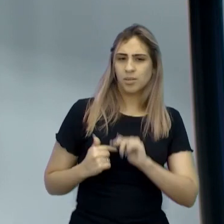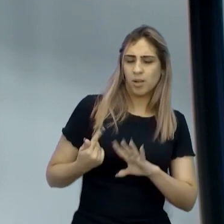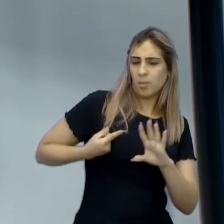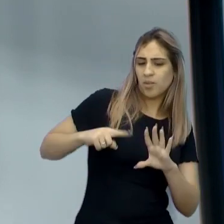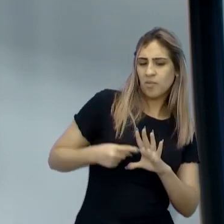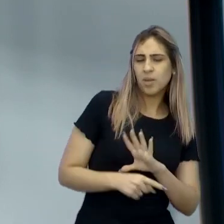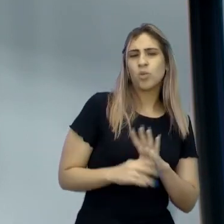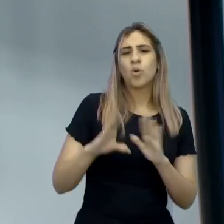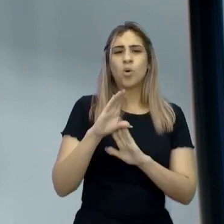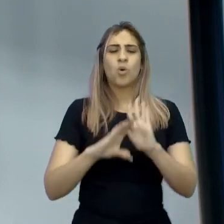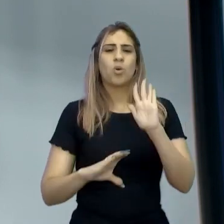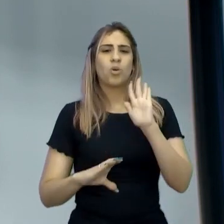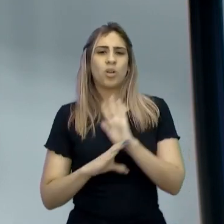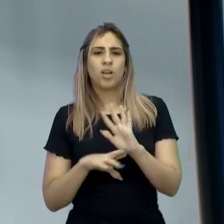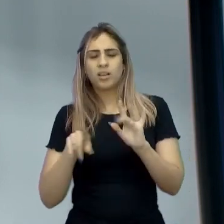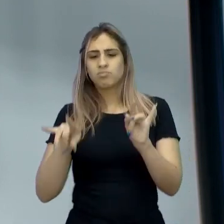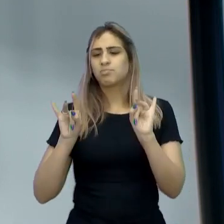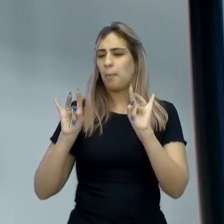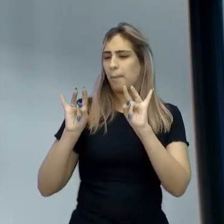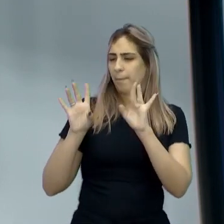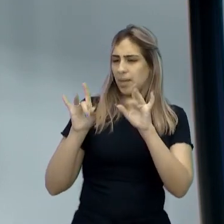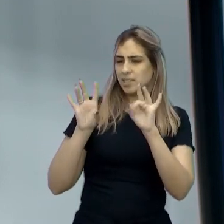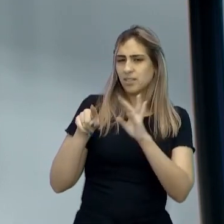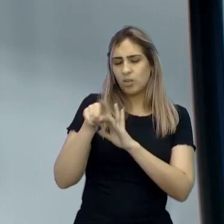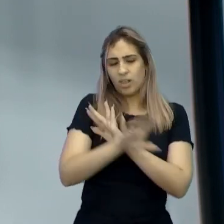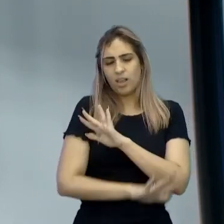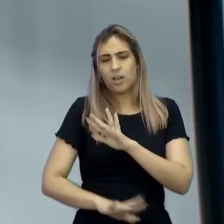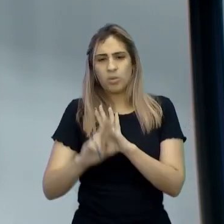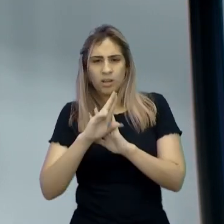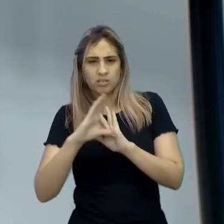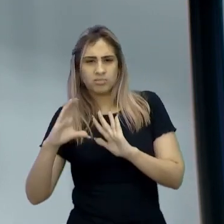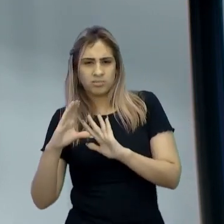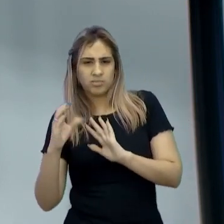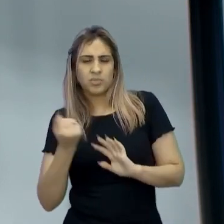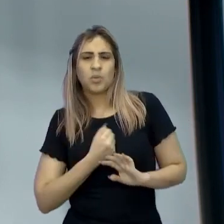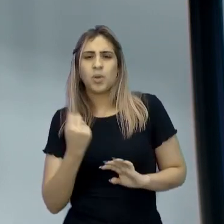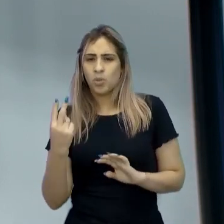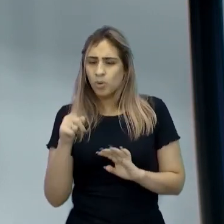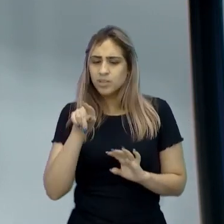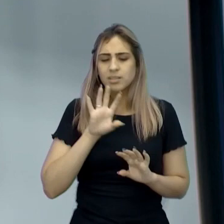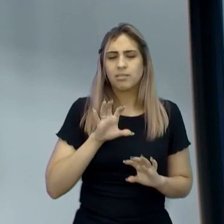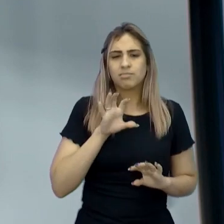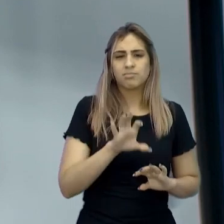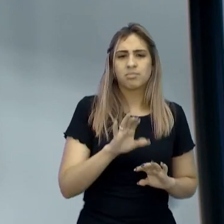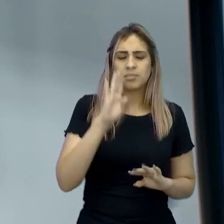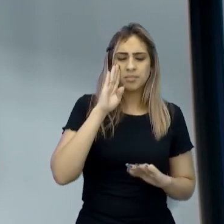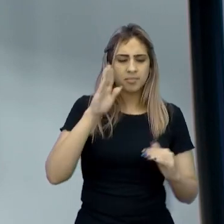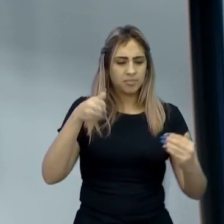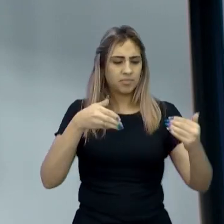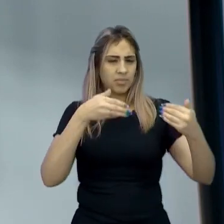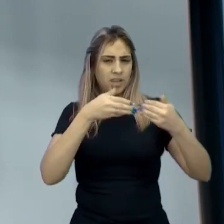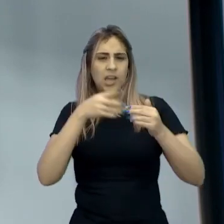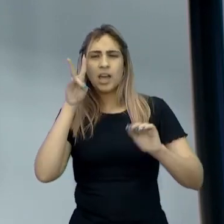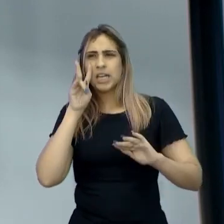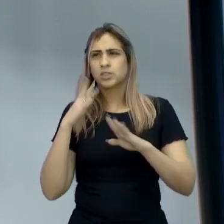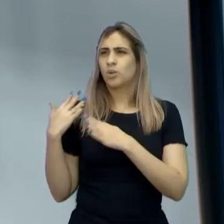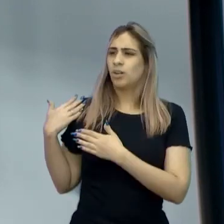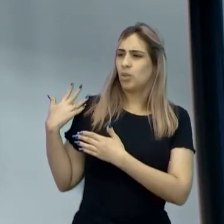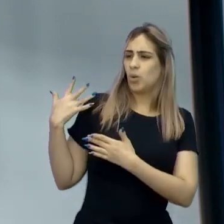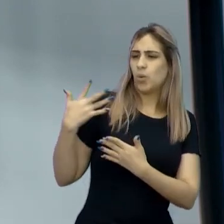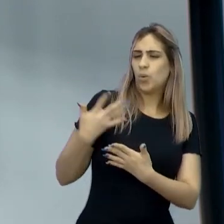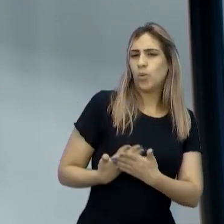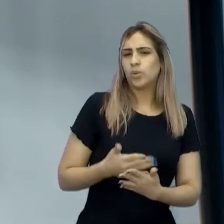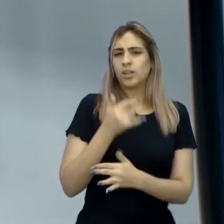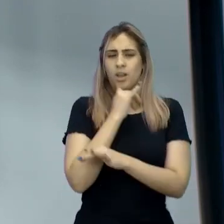aprofundamento curricular, especificamente nessa unidade curricular número 2, é esse: desmistificar essa história que toda notícia